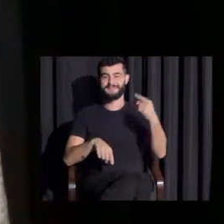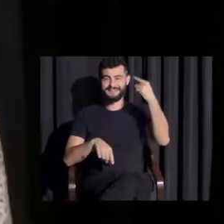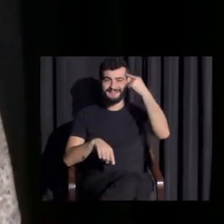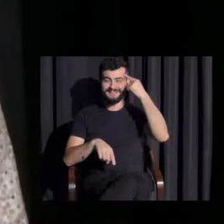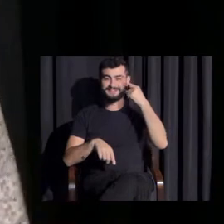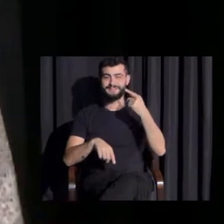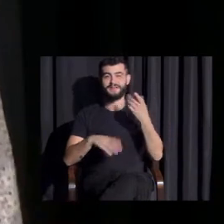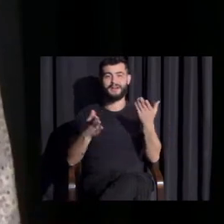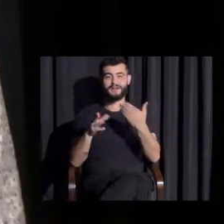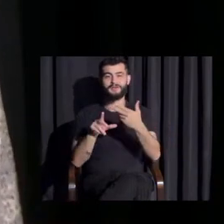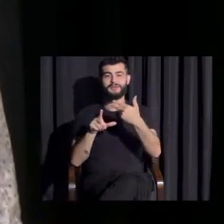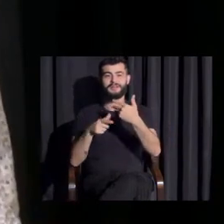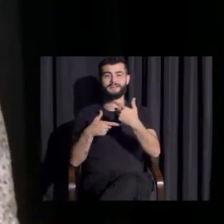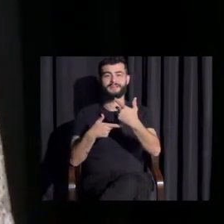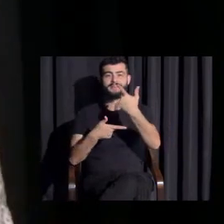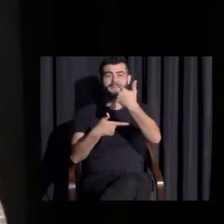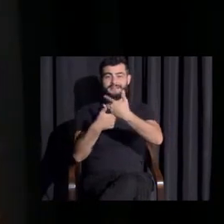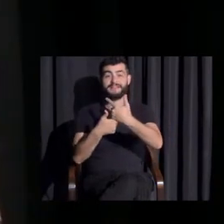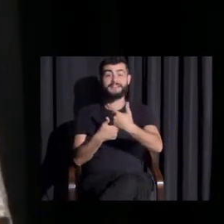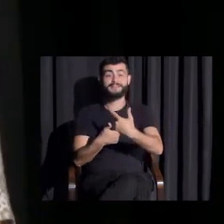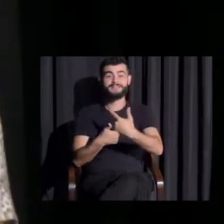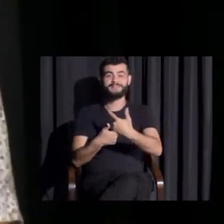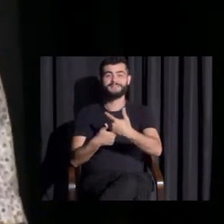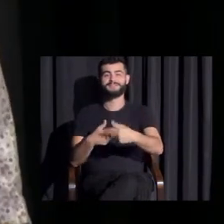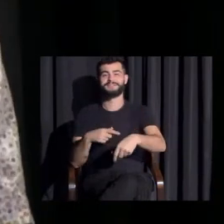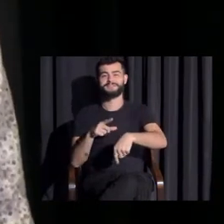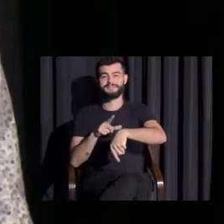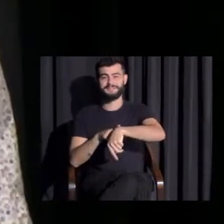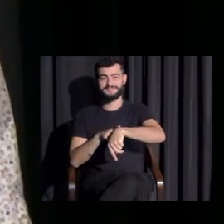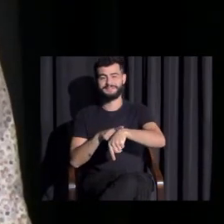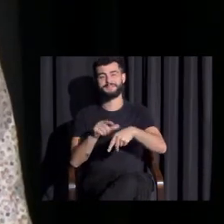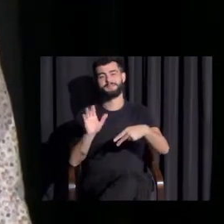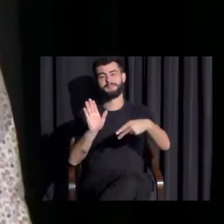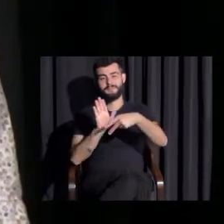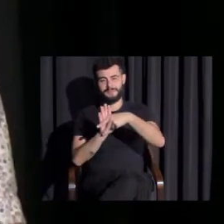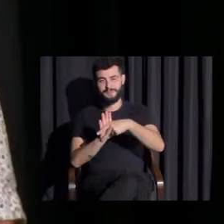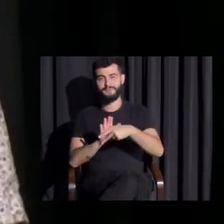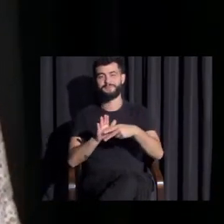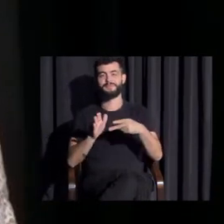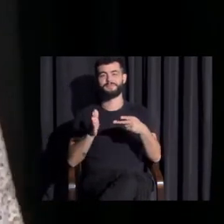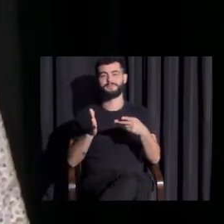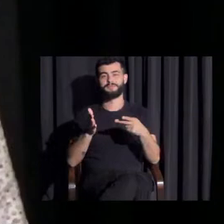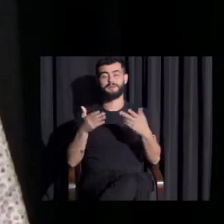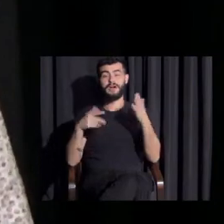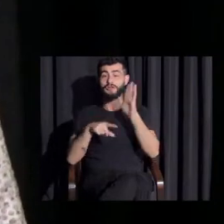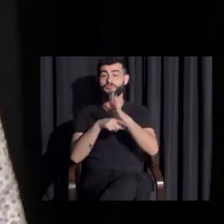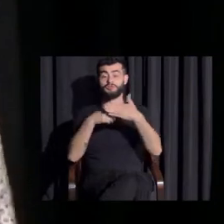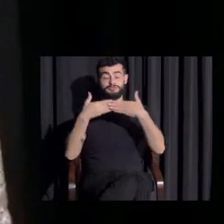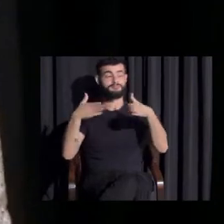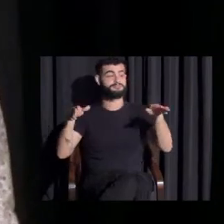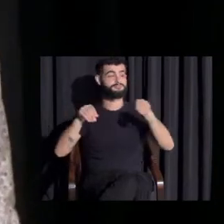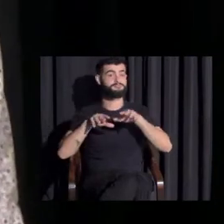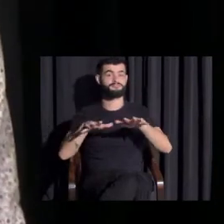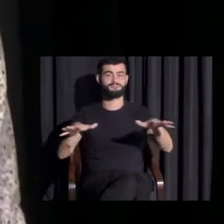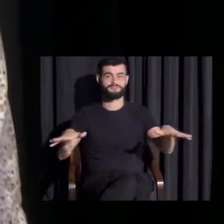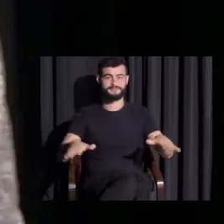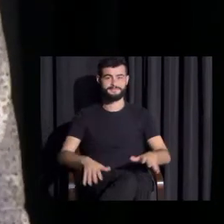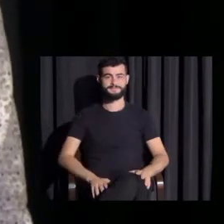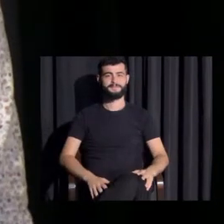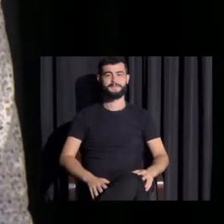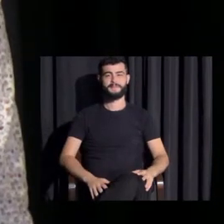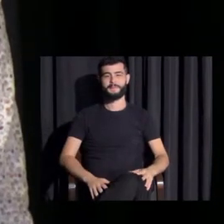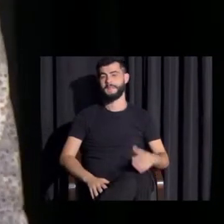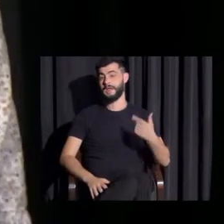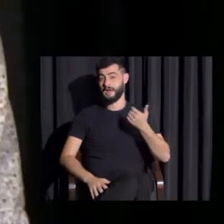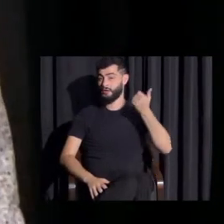essas formas também de ampliar as acessibilidades nos programas. Vou brevemente me descrever. Eu sou o